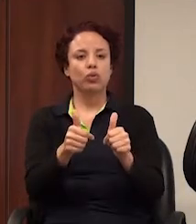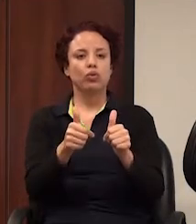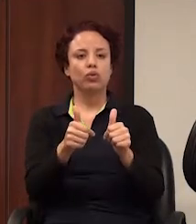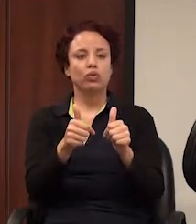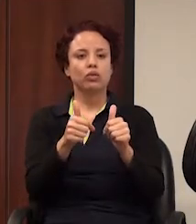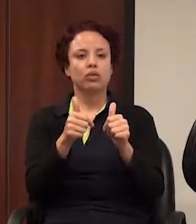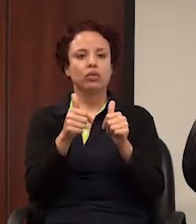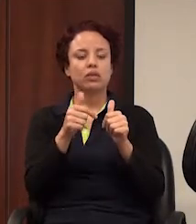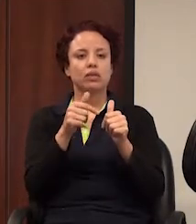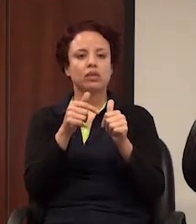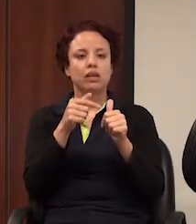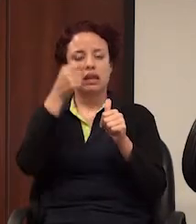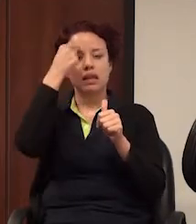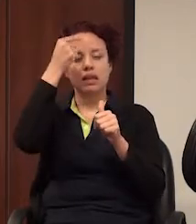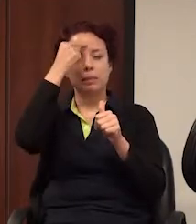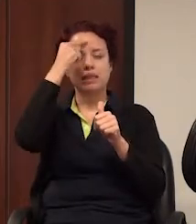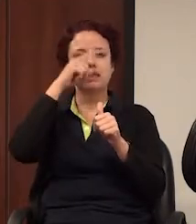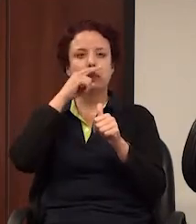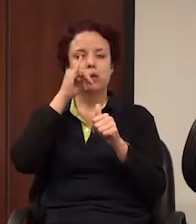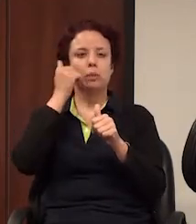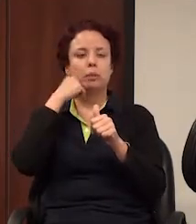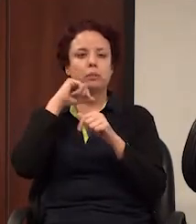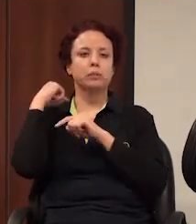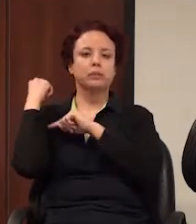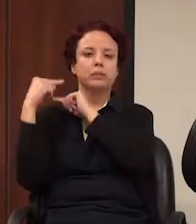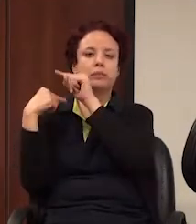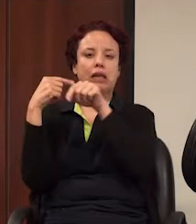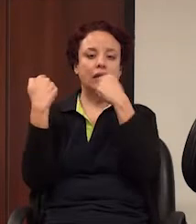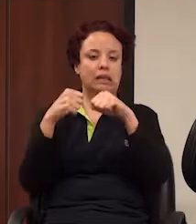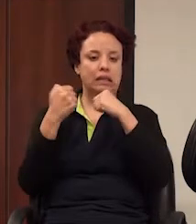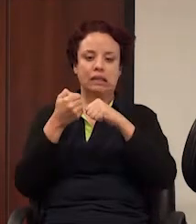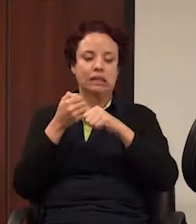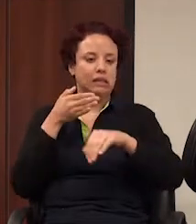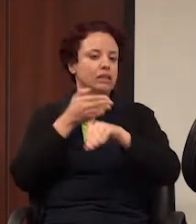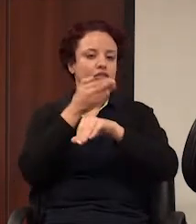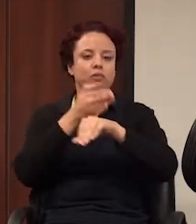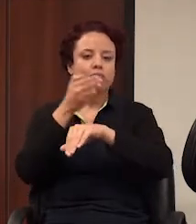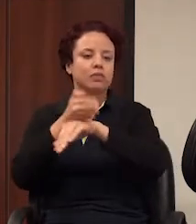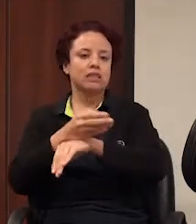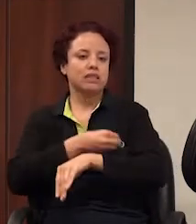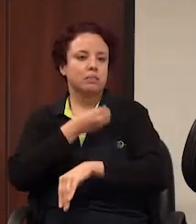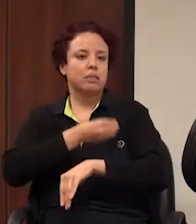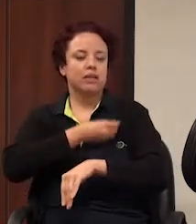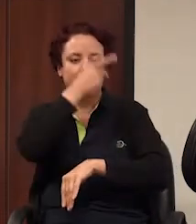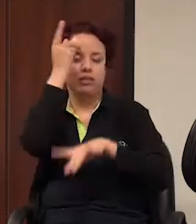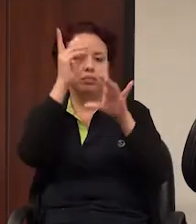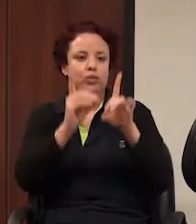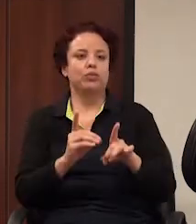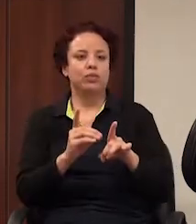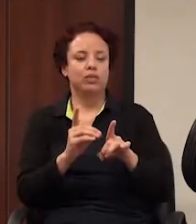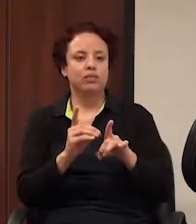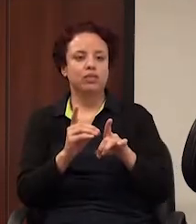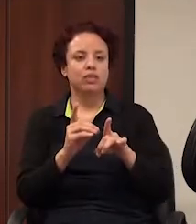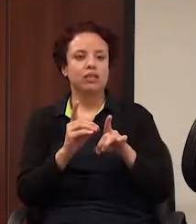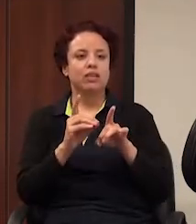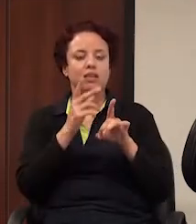carga paternalista ou aquela carga, né, de necessidade de intervenção de terceiros na vida da pessoa meio que cai